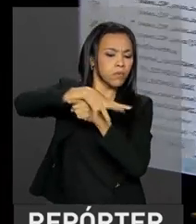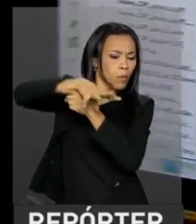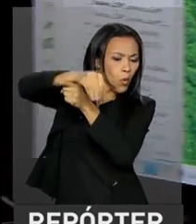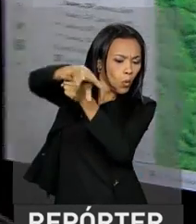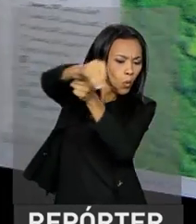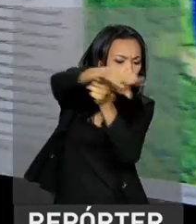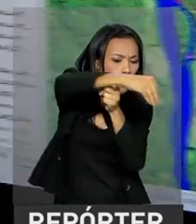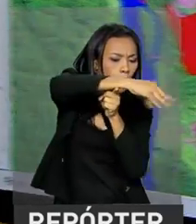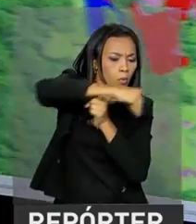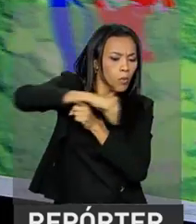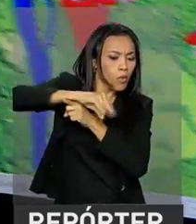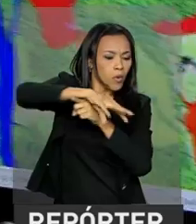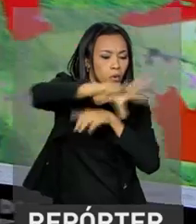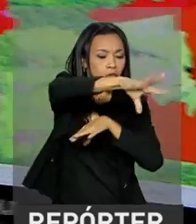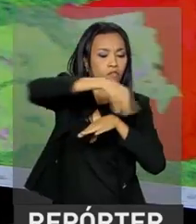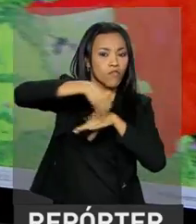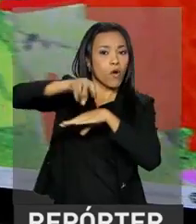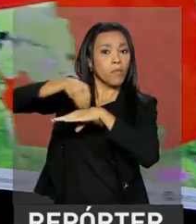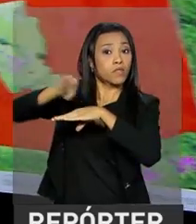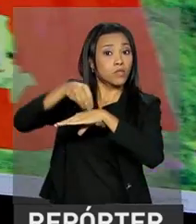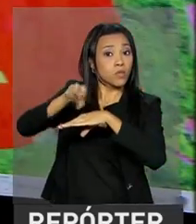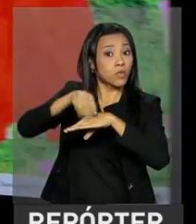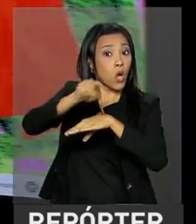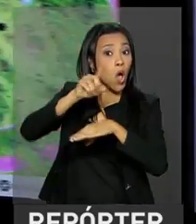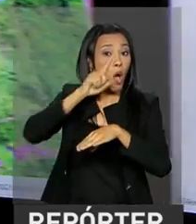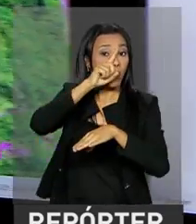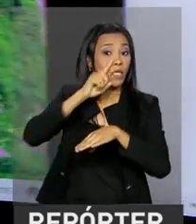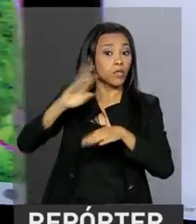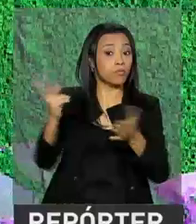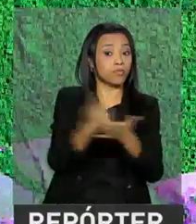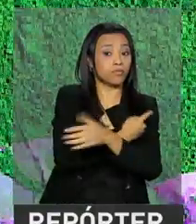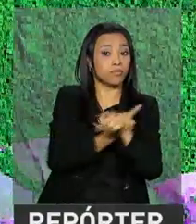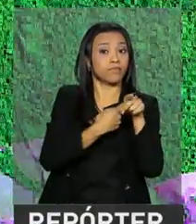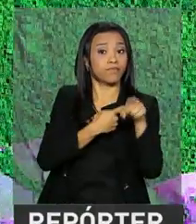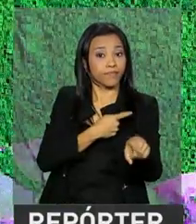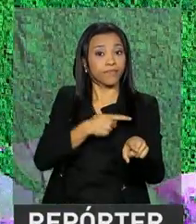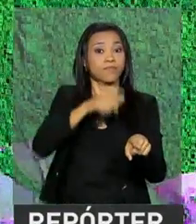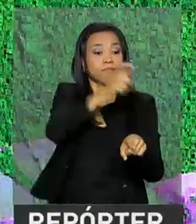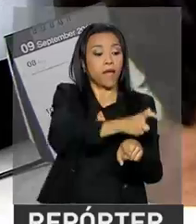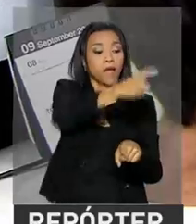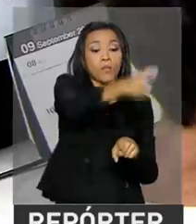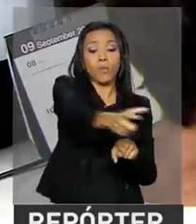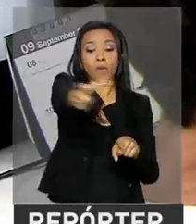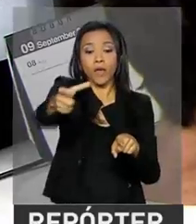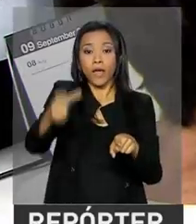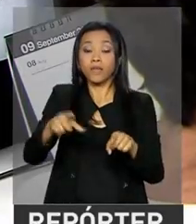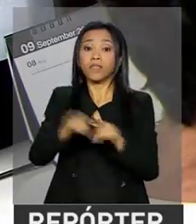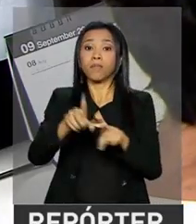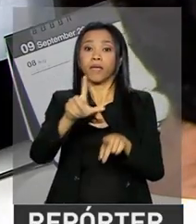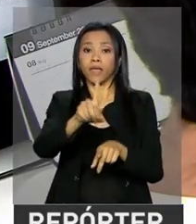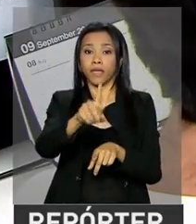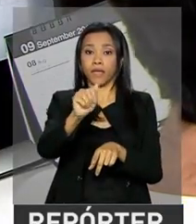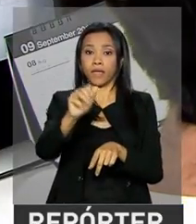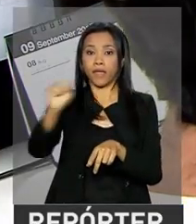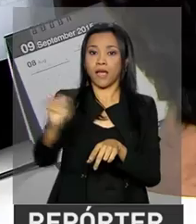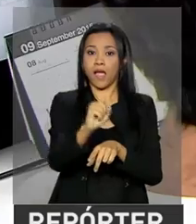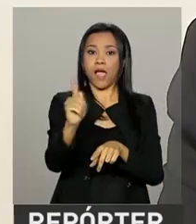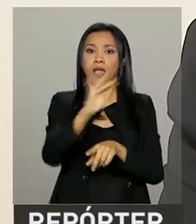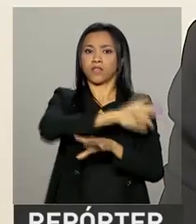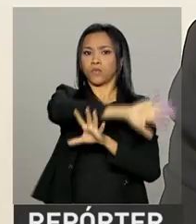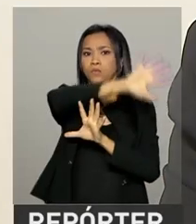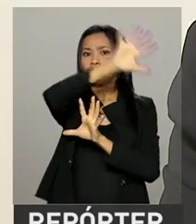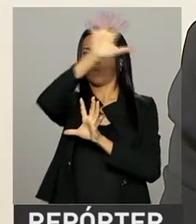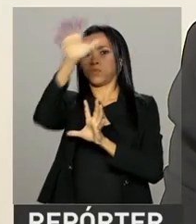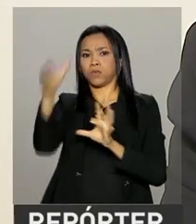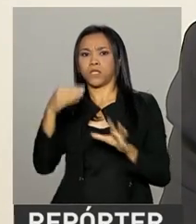disponibilizar informações sobre riscos de incndios florestais e estimativas de emissões de gases do efeito estufa